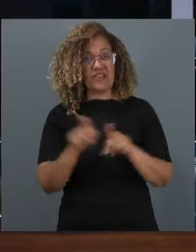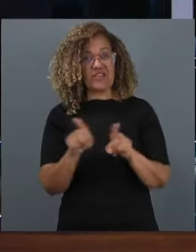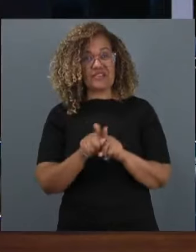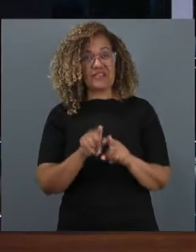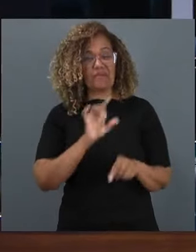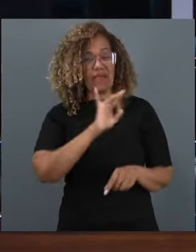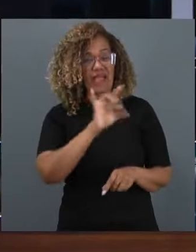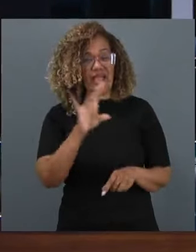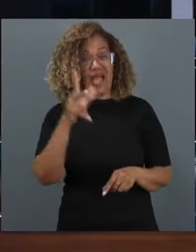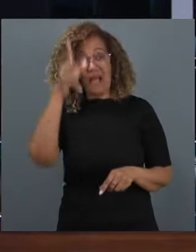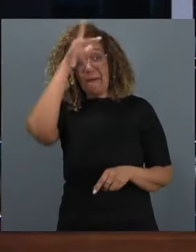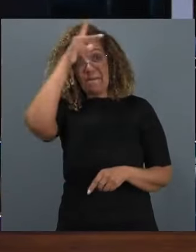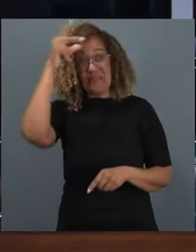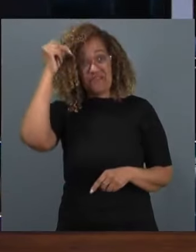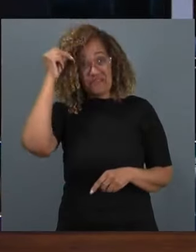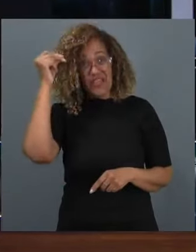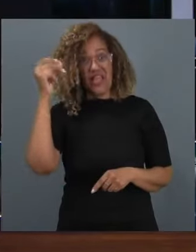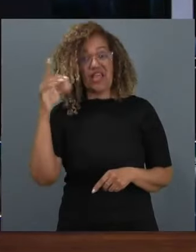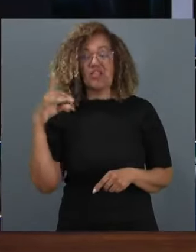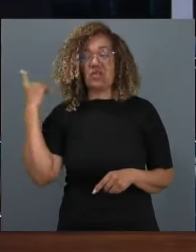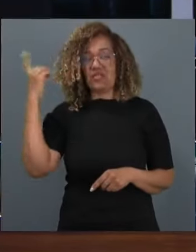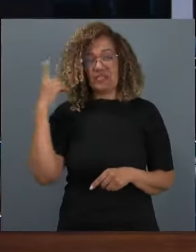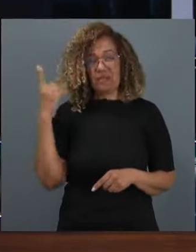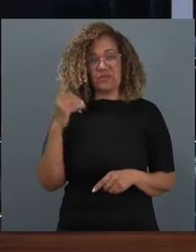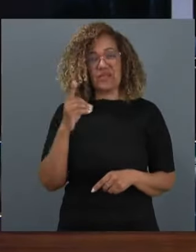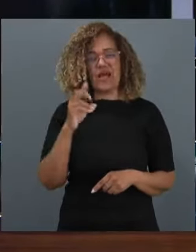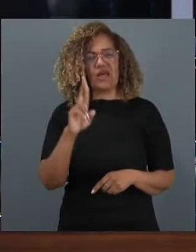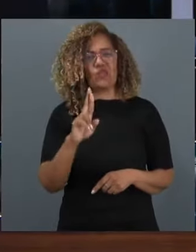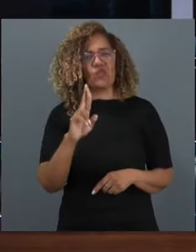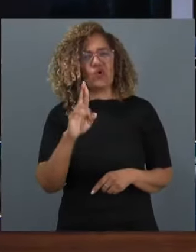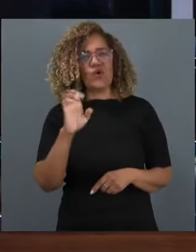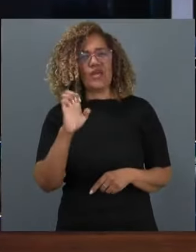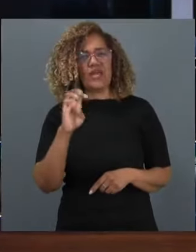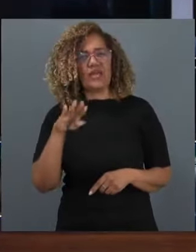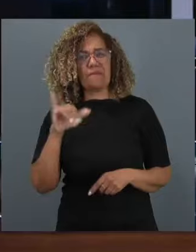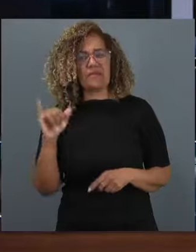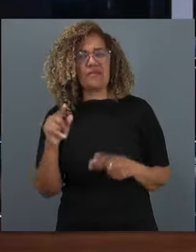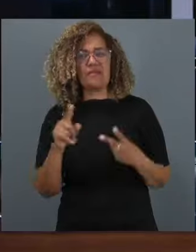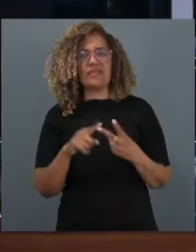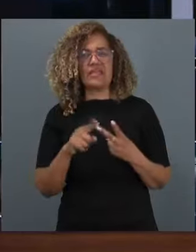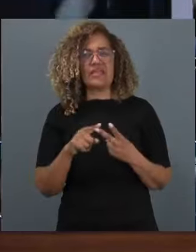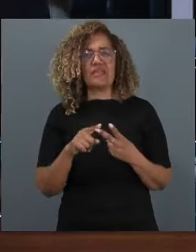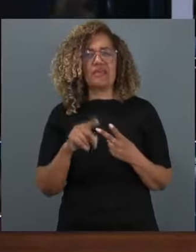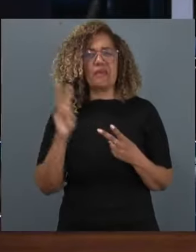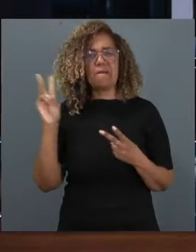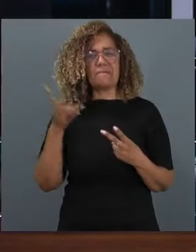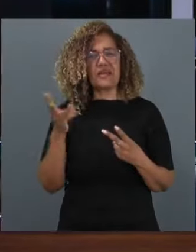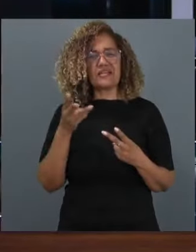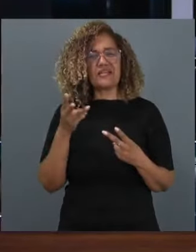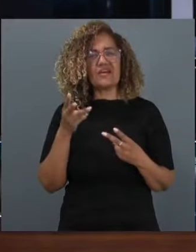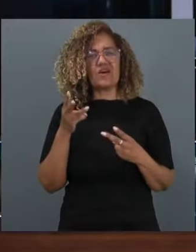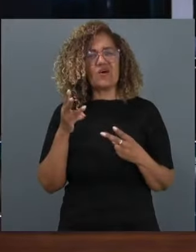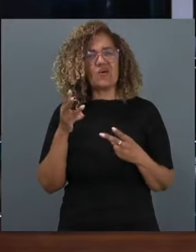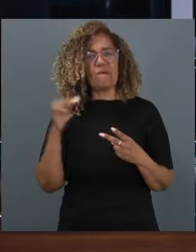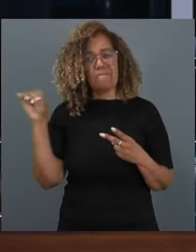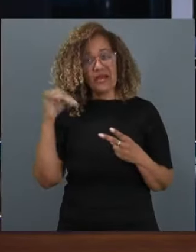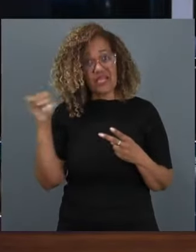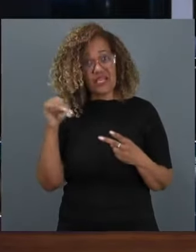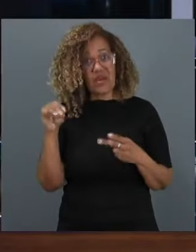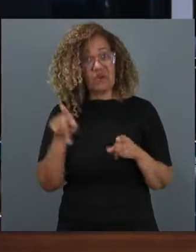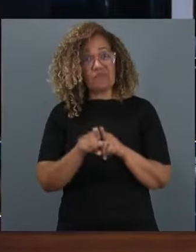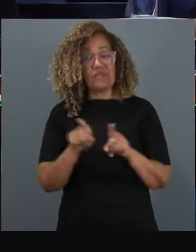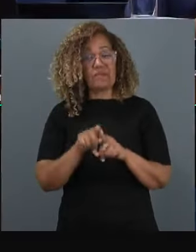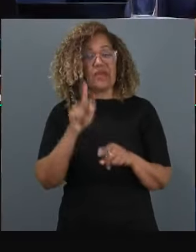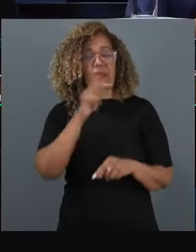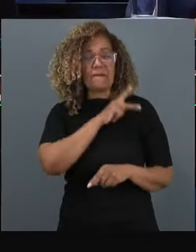nossos prefeitos. Já falei aqui do deputado Remi Soares, lá do Maranhão, da região central do Maranhão, presidente